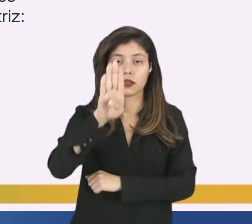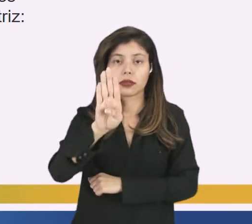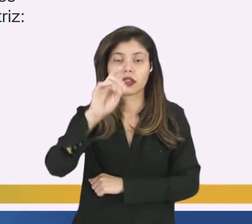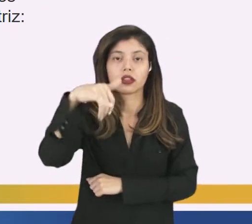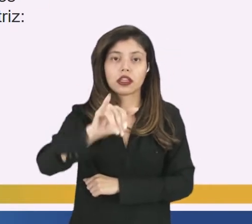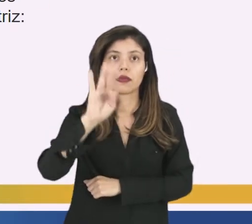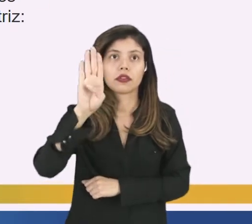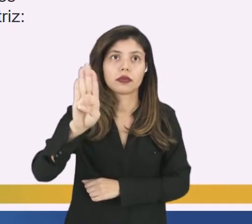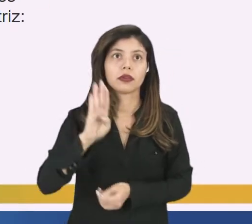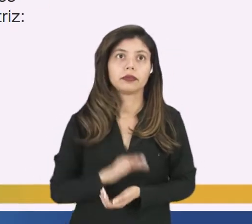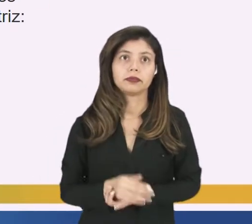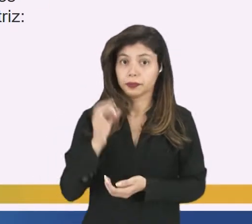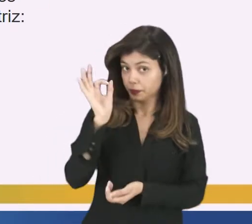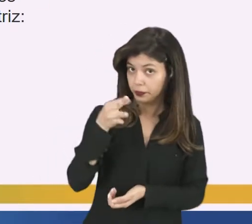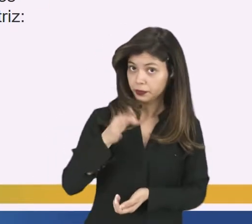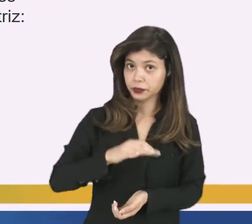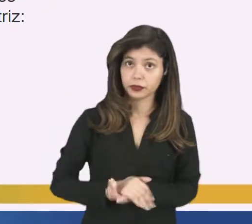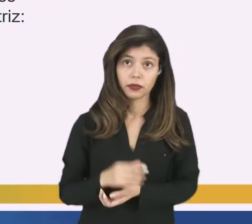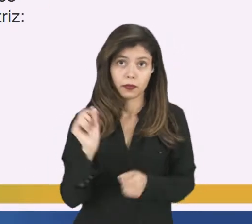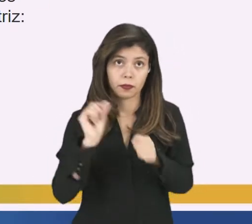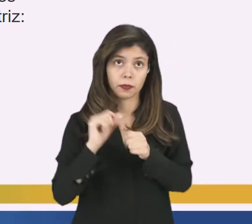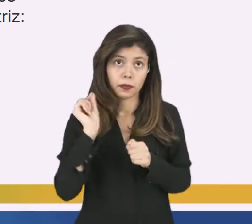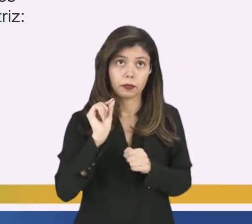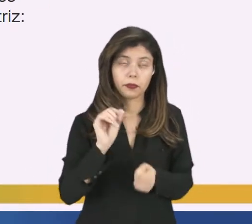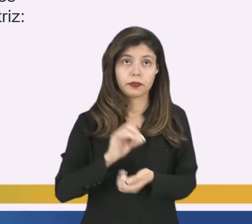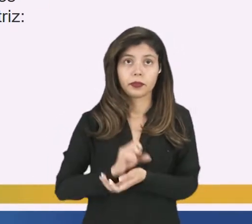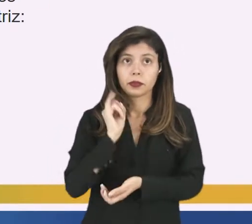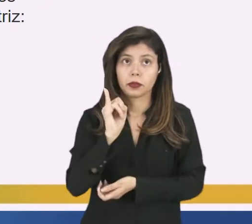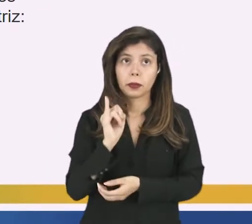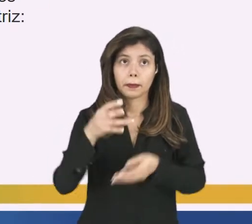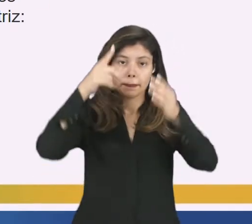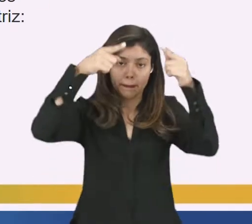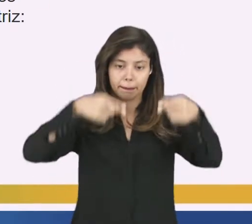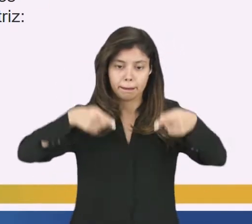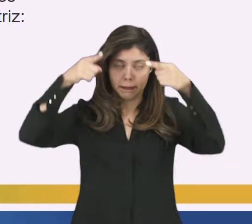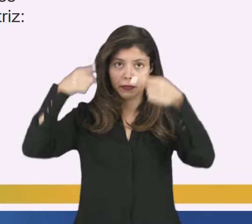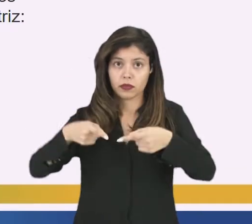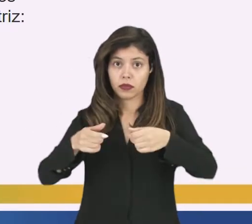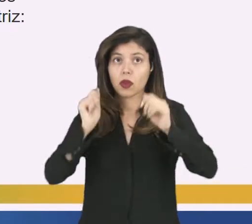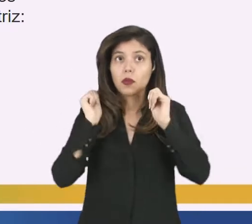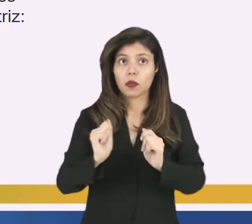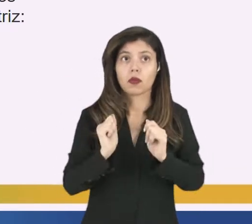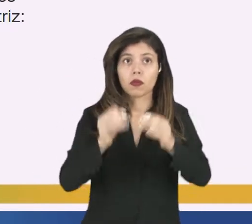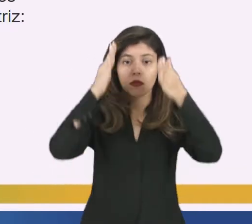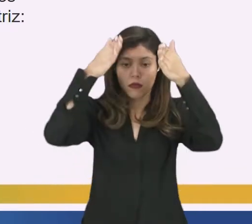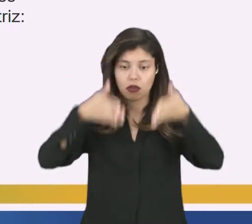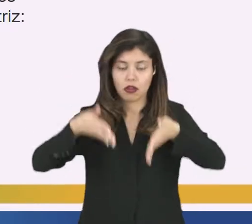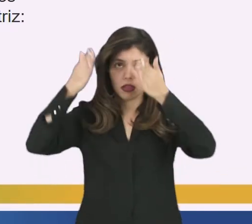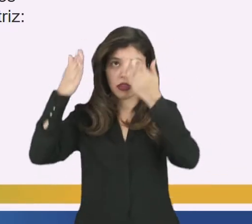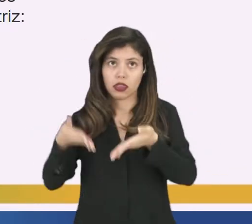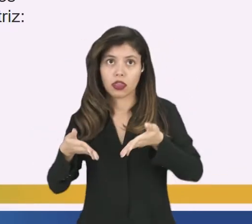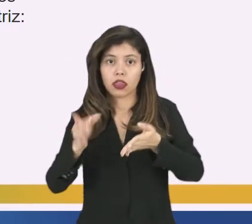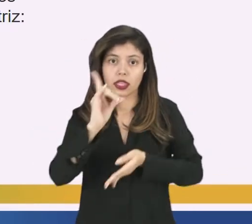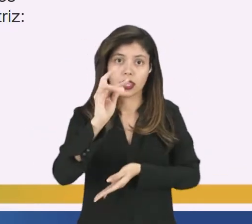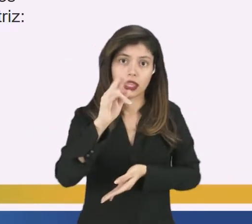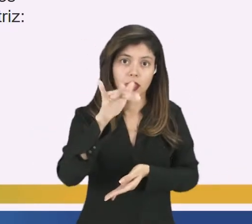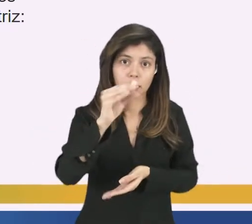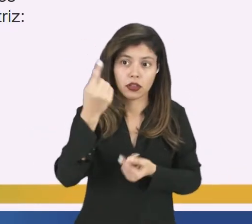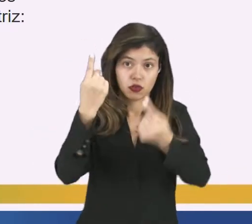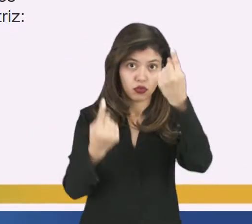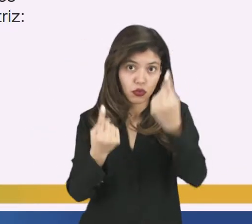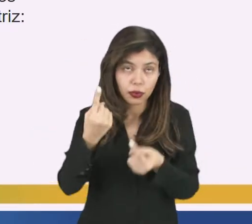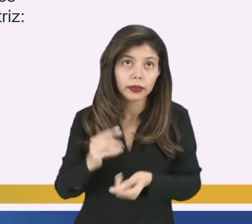coordenada xb e YB, correto? Então vamos fazer o seguinte, se eles estão alinhados, eles pertencem a uma reta. Vamos trabalhar